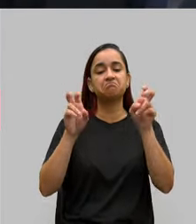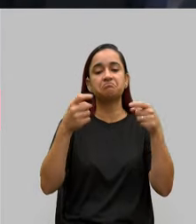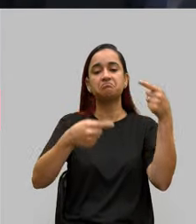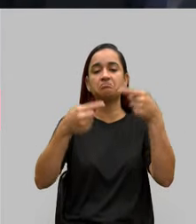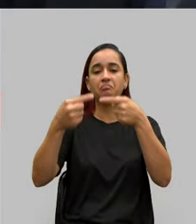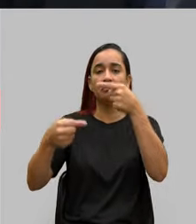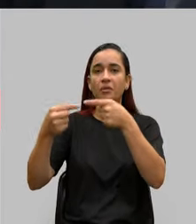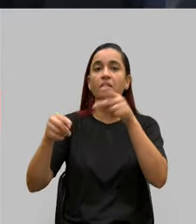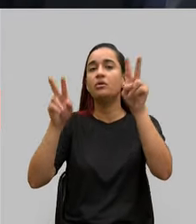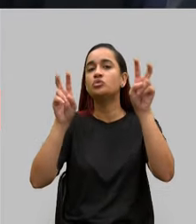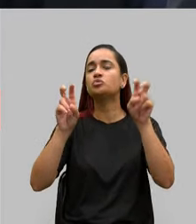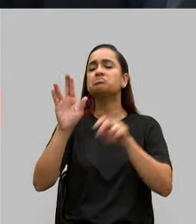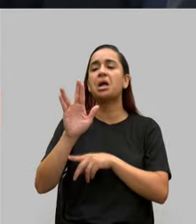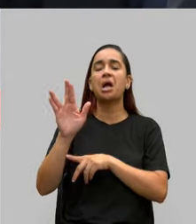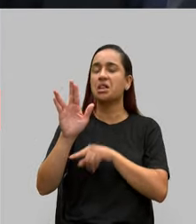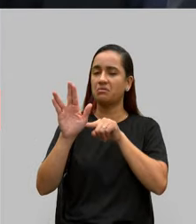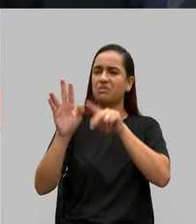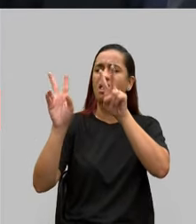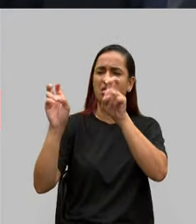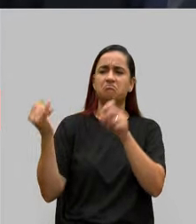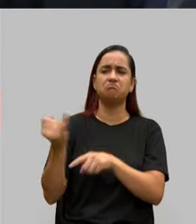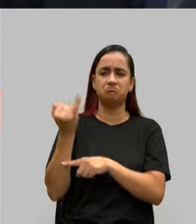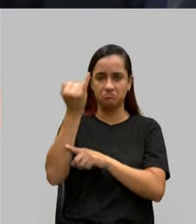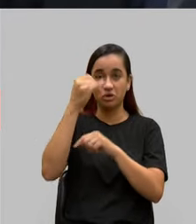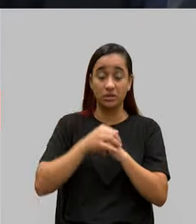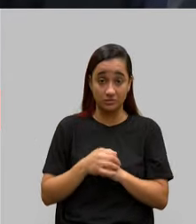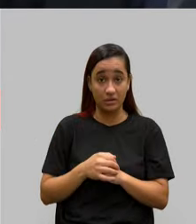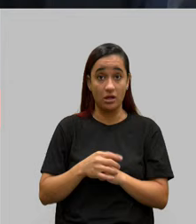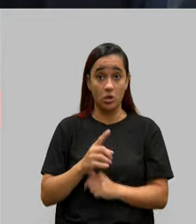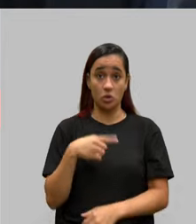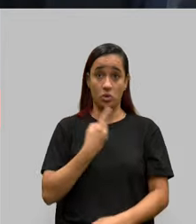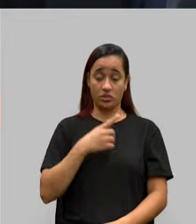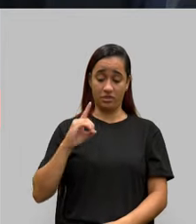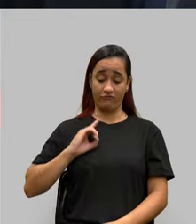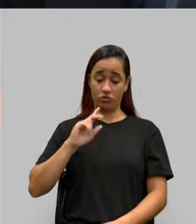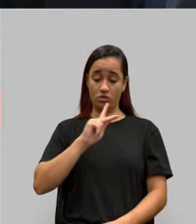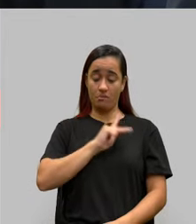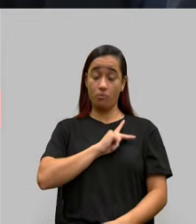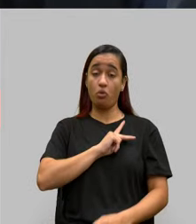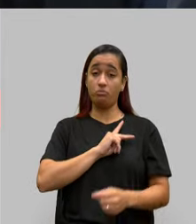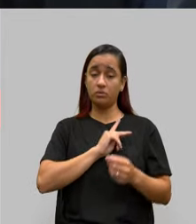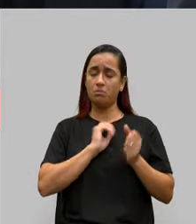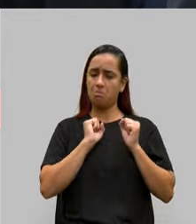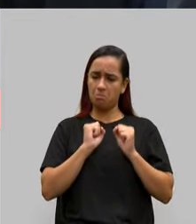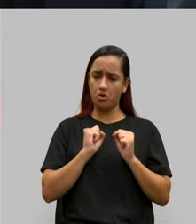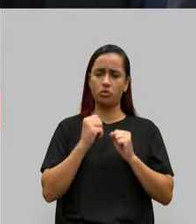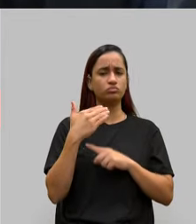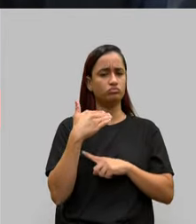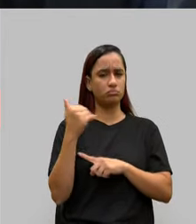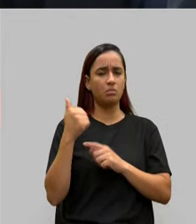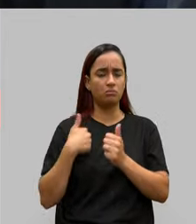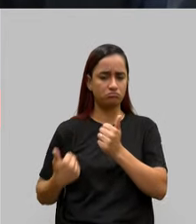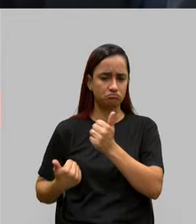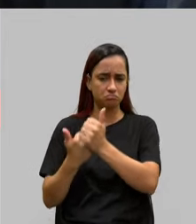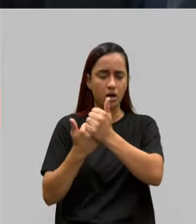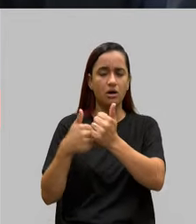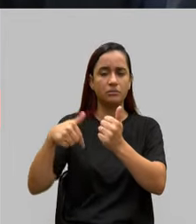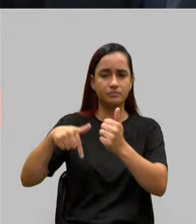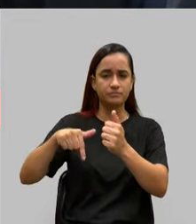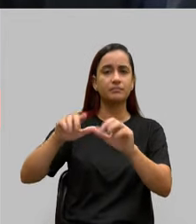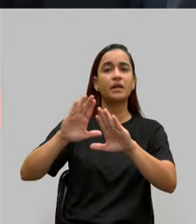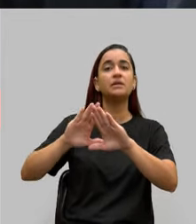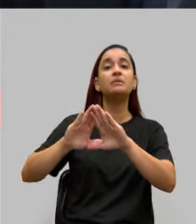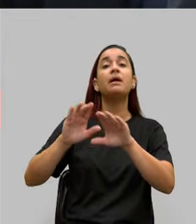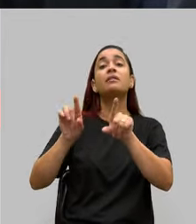canabidiol eh colocar a Defensoria Pública à disposição da Assembleia eh deixar o abraço carinhoso da nossa defensora